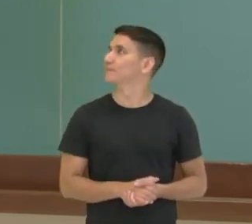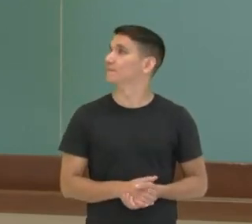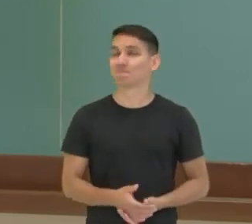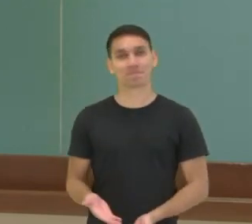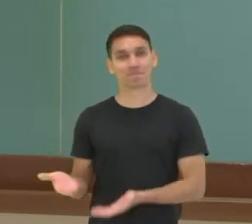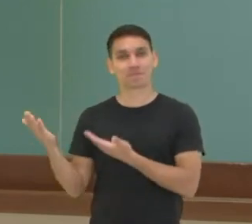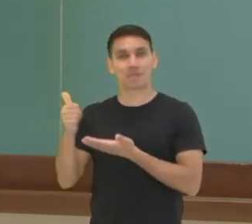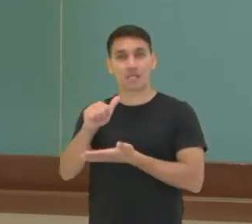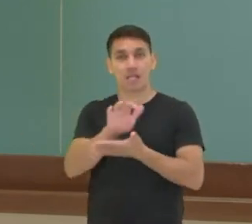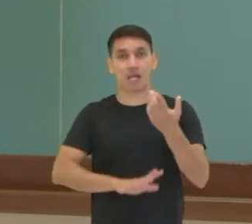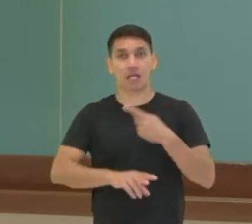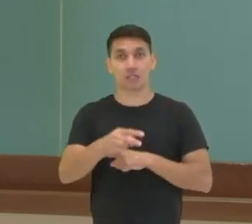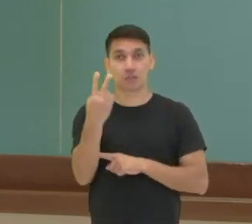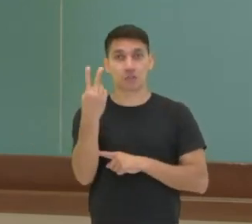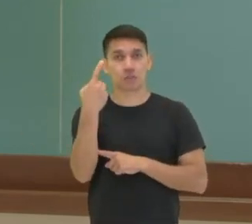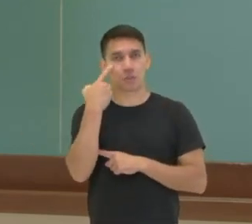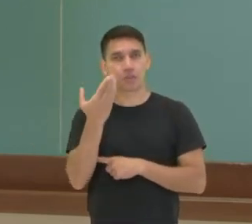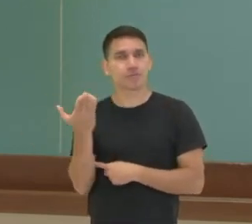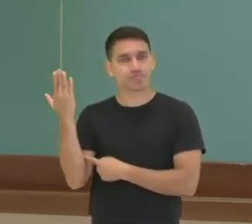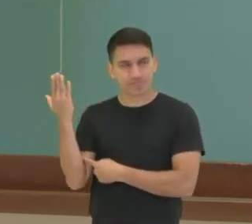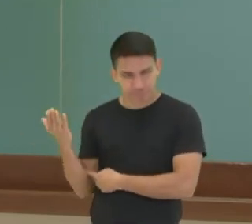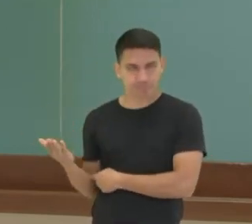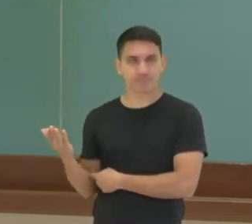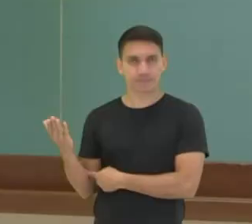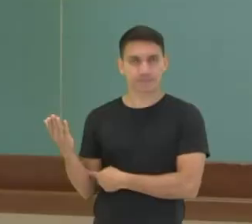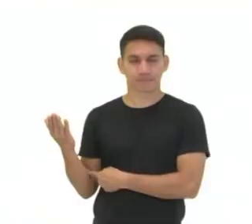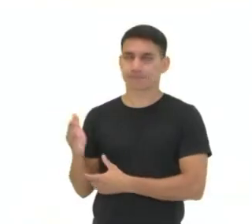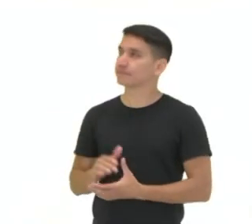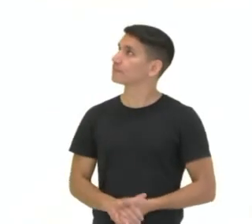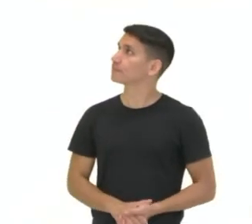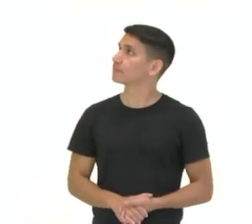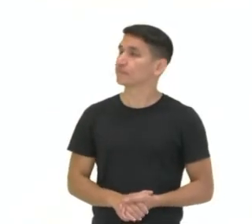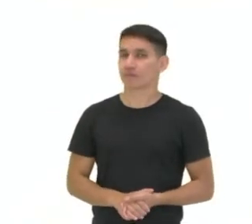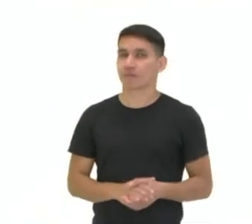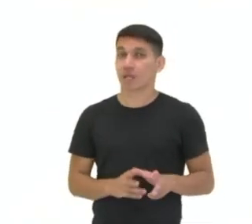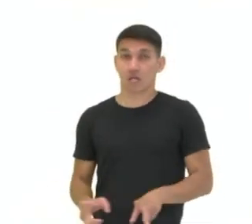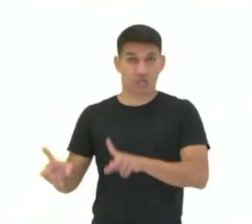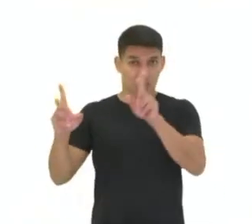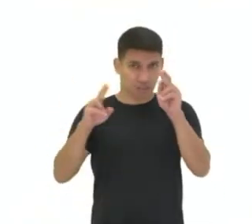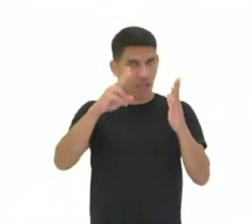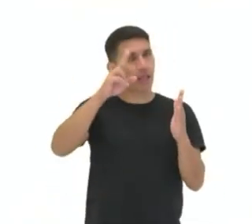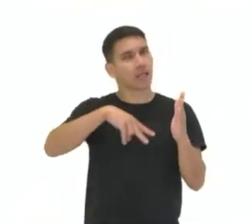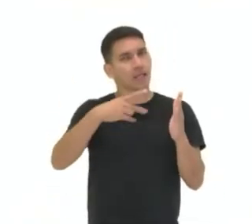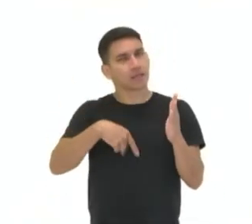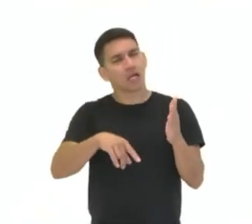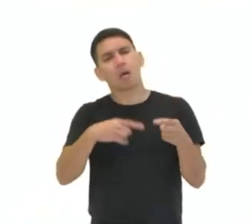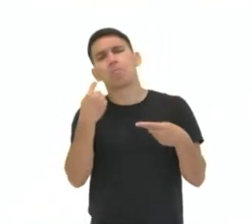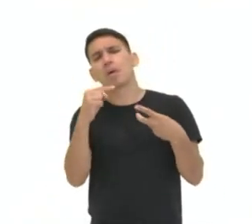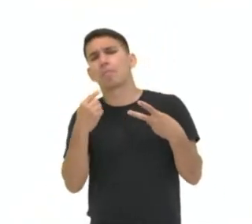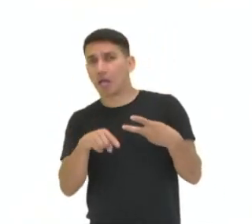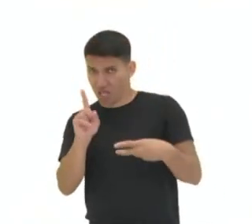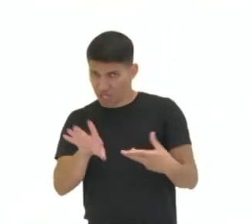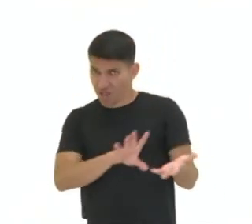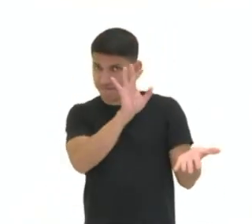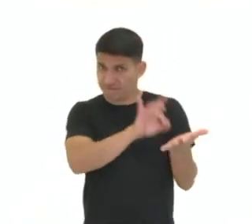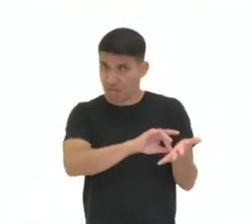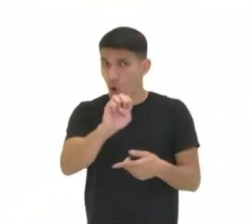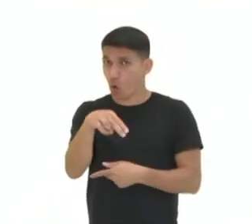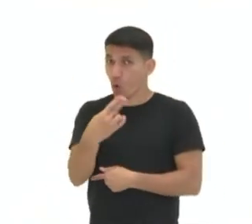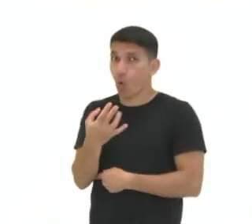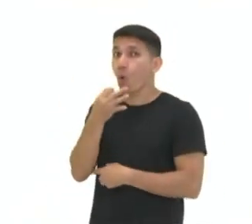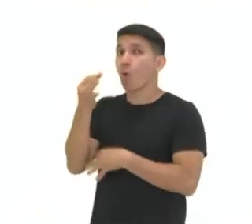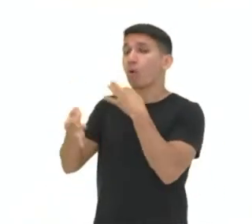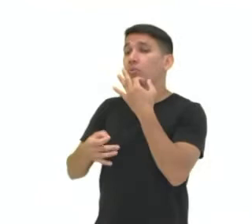Agora então chegamos à atividade de número 2. Leia os trechos abaixo e identifique se é um fato ou é uma opinião